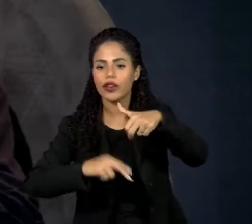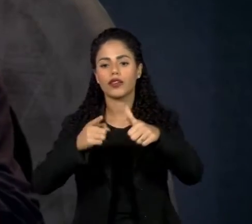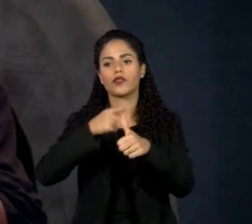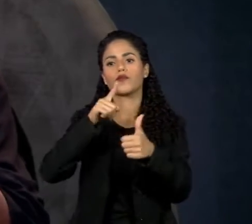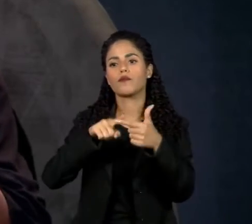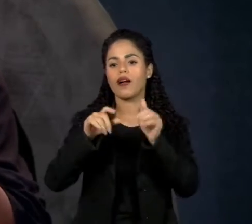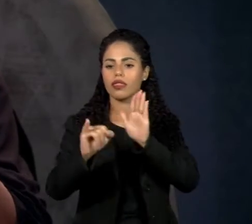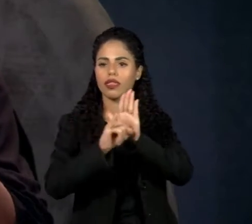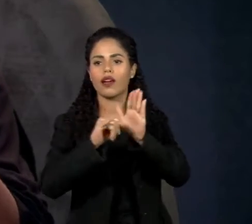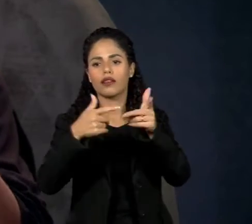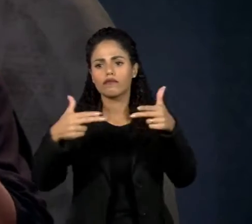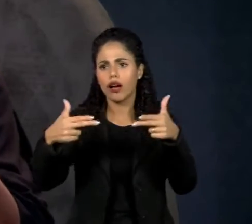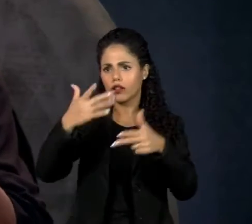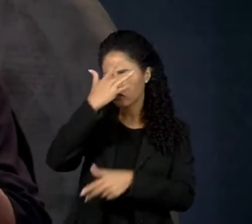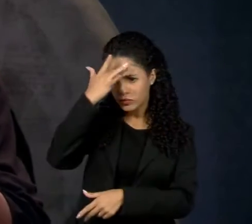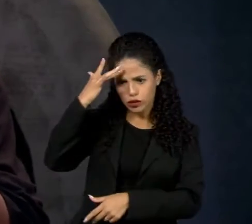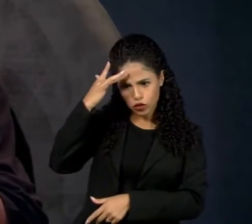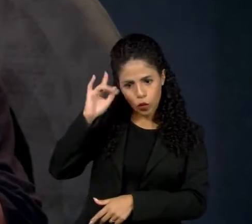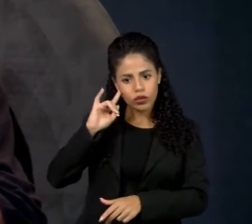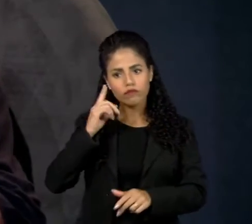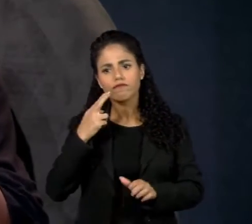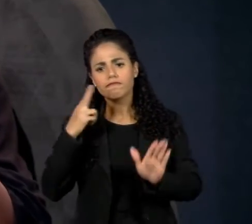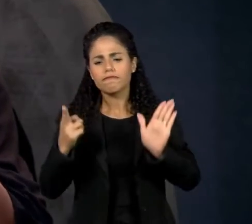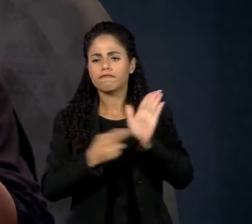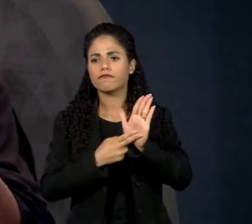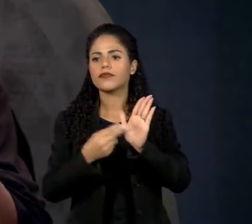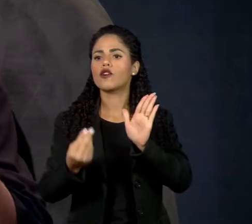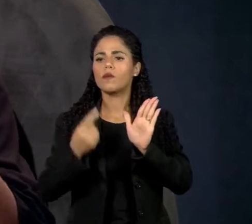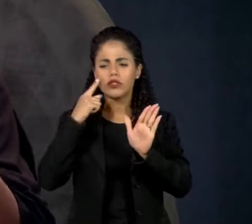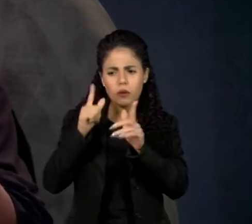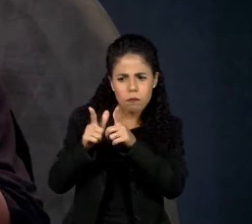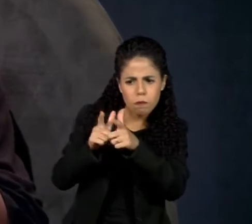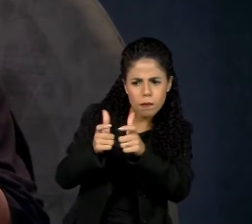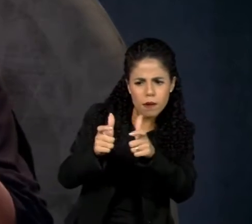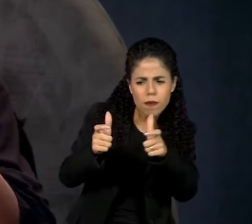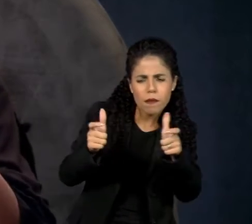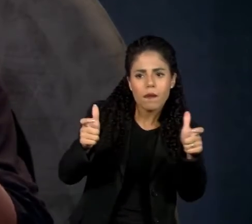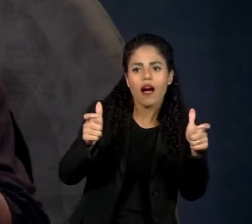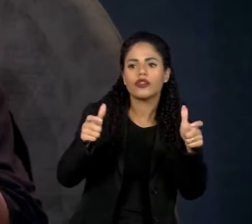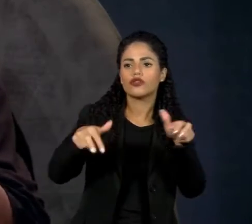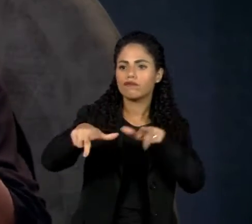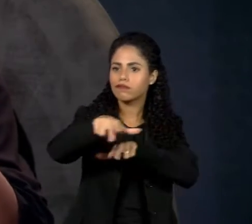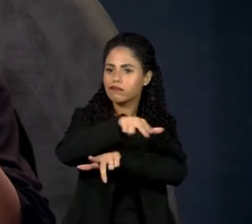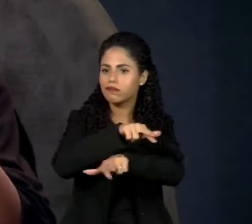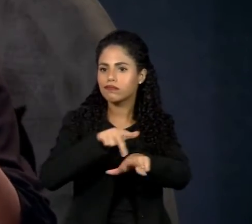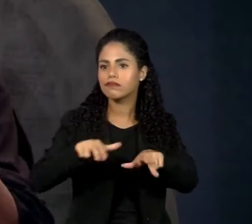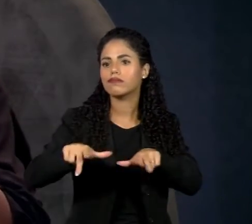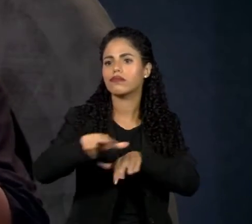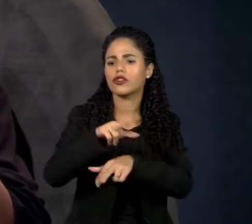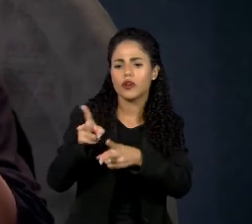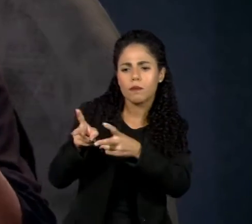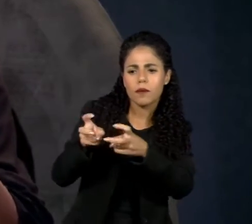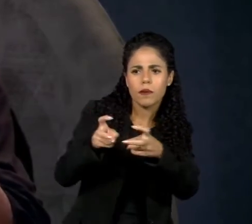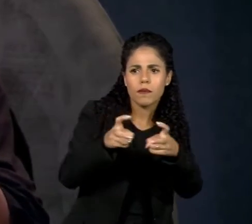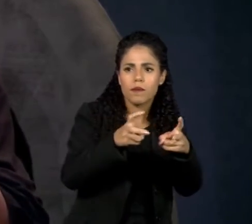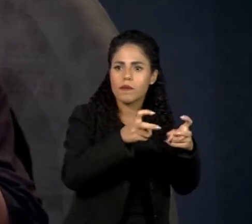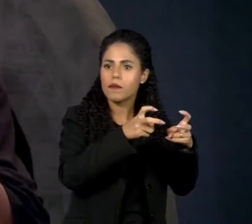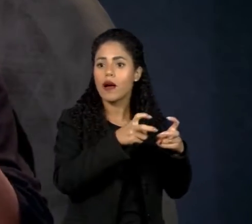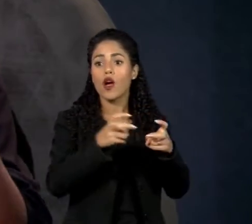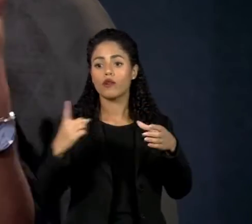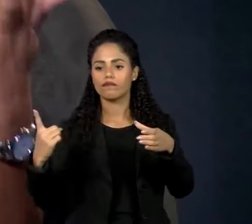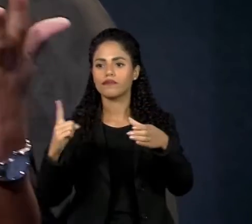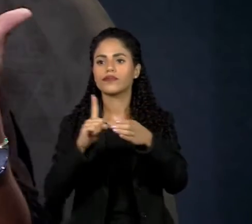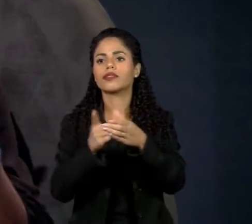identidade, foram coisas que foram crescendo muito dentro do mercado, né? Quando a gente começou a reconhecer a diversidade, a equidade, a inclusão como